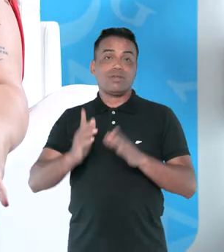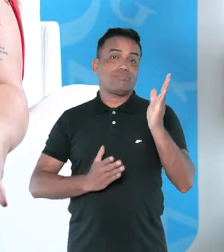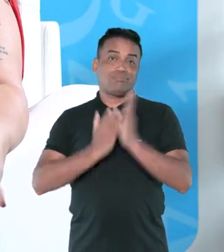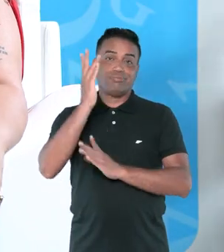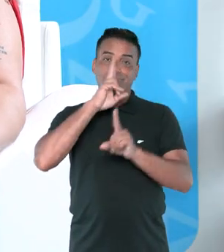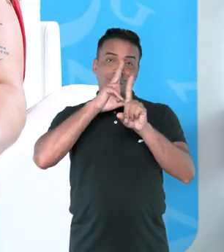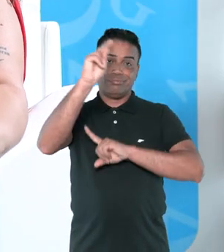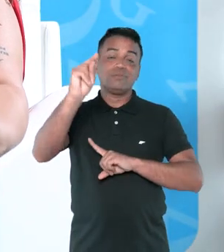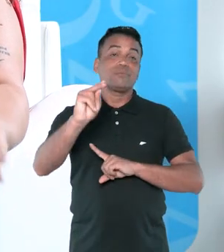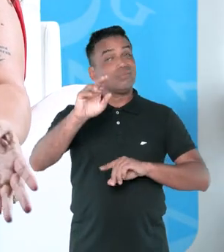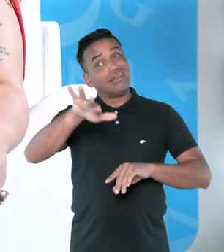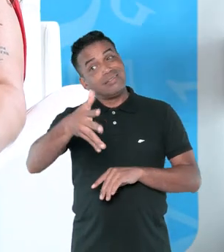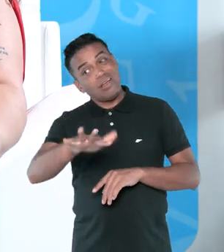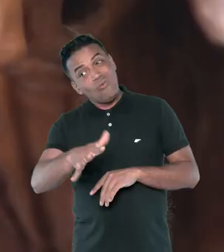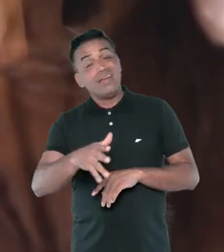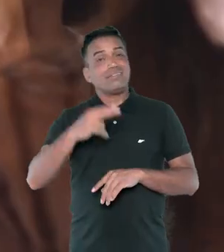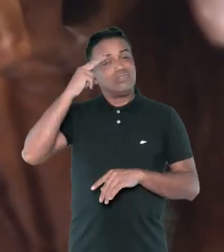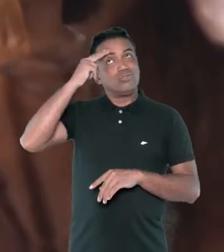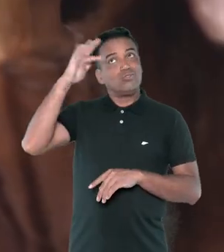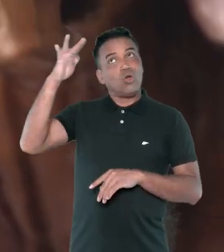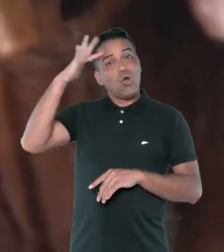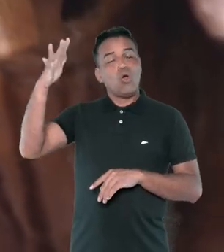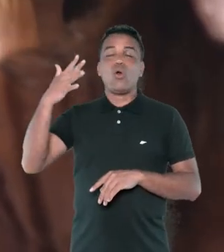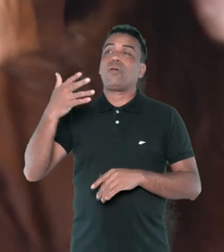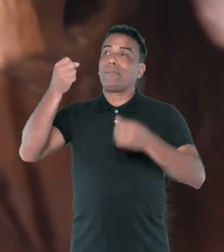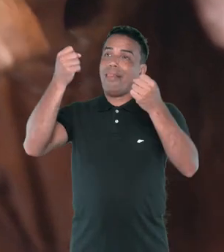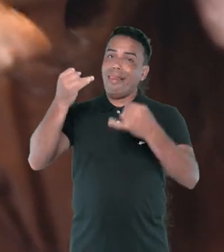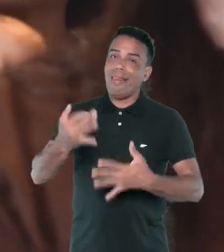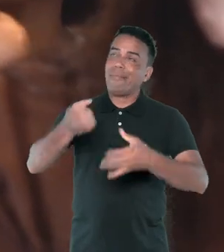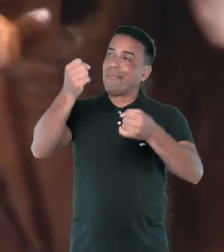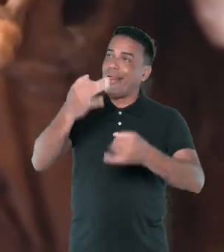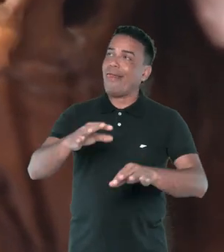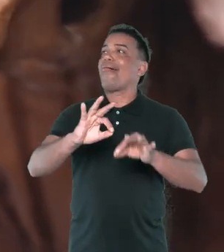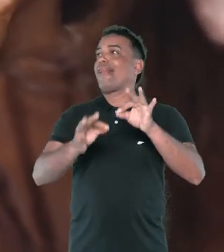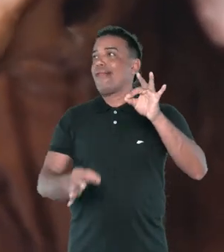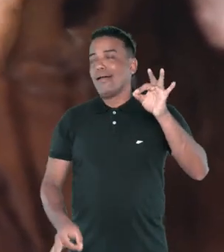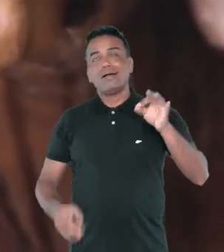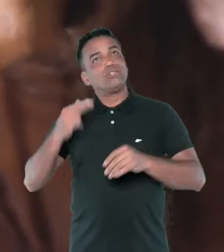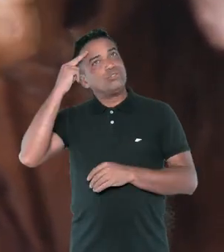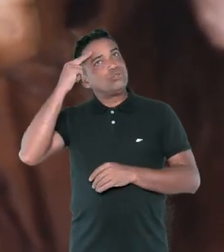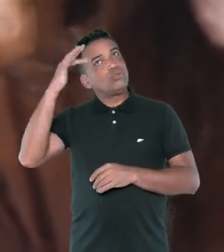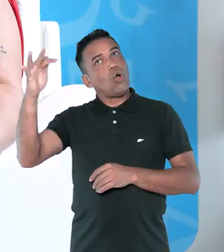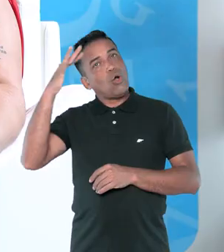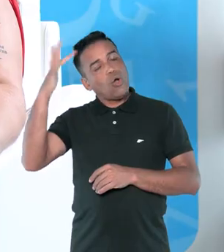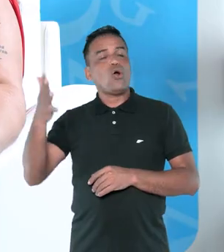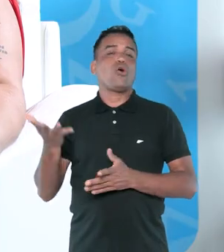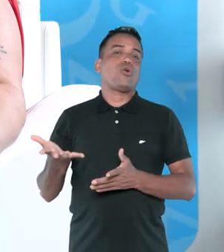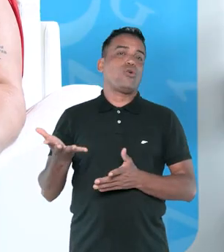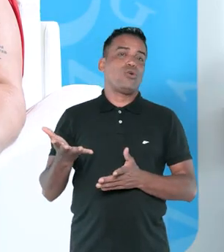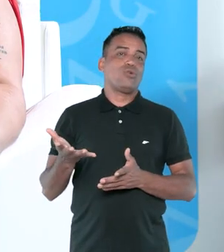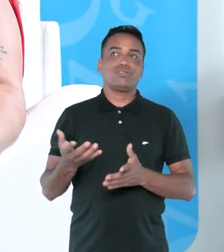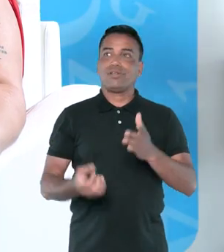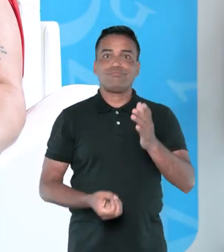realizar, talvez esses sonhos que ficam pelo caminho, aí comecei, talvez esses sonhos que ficam, que